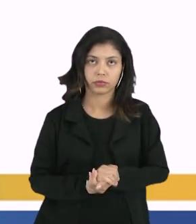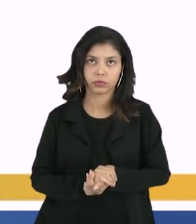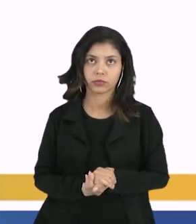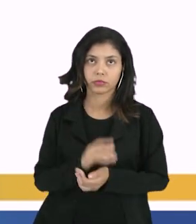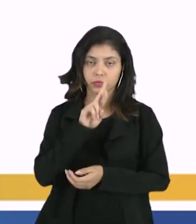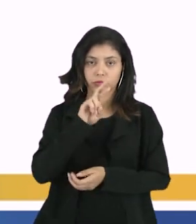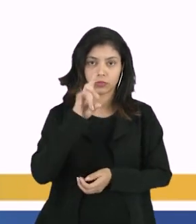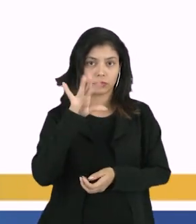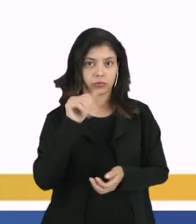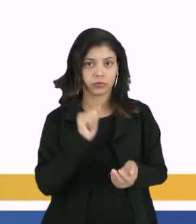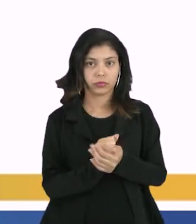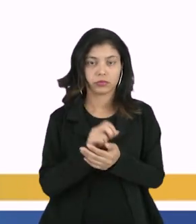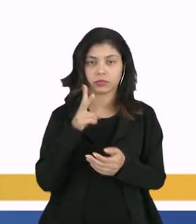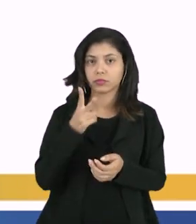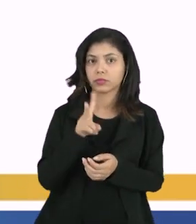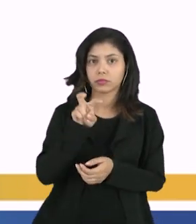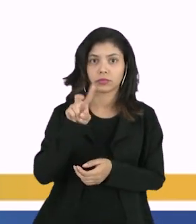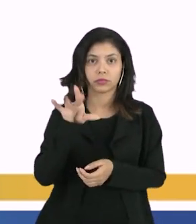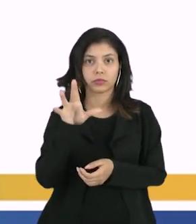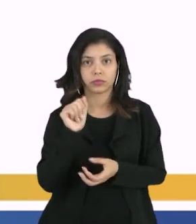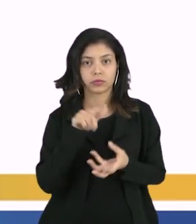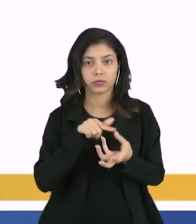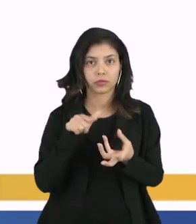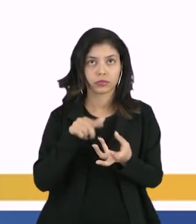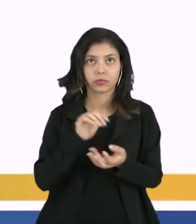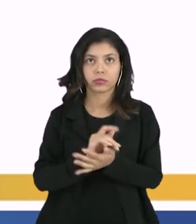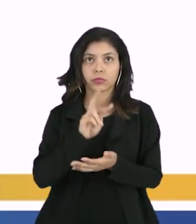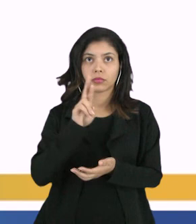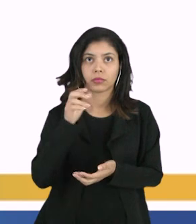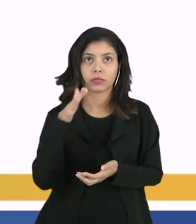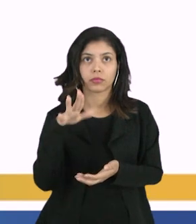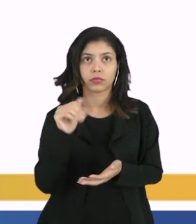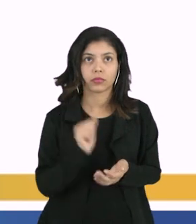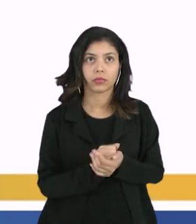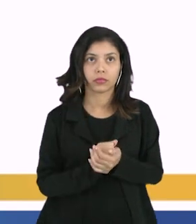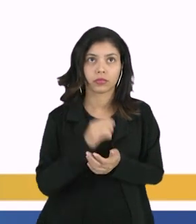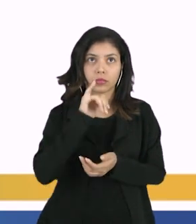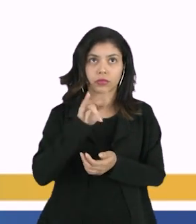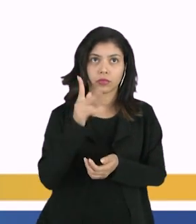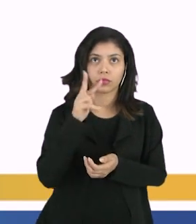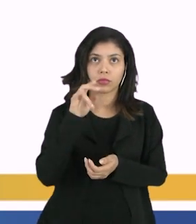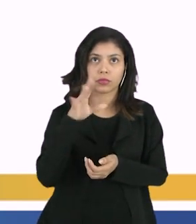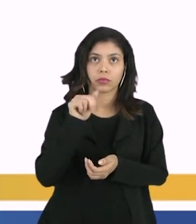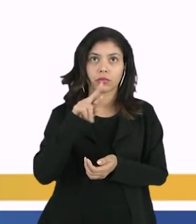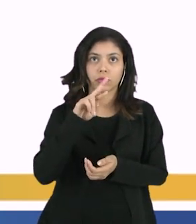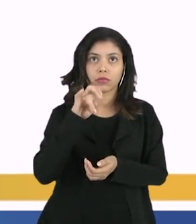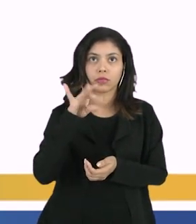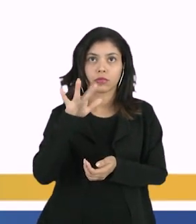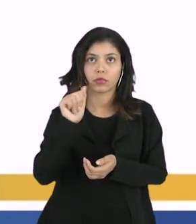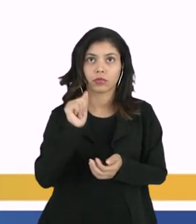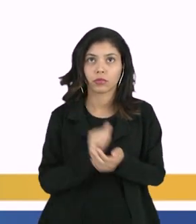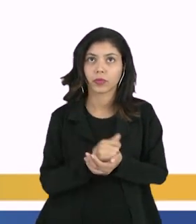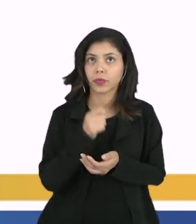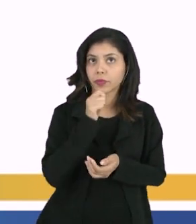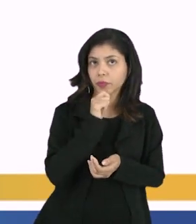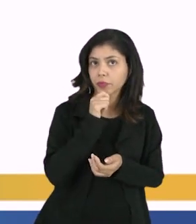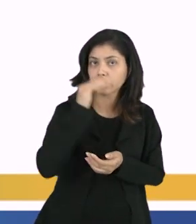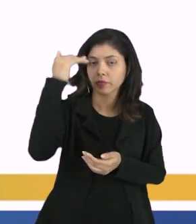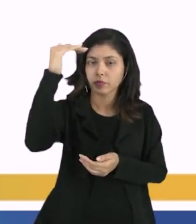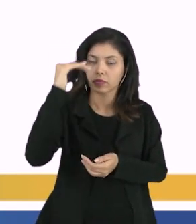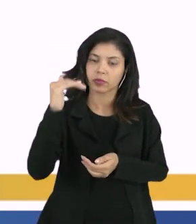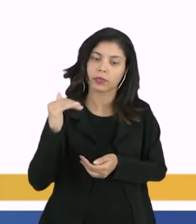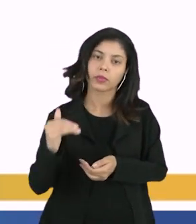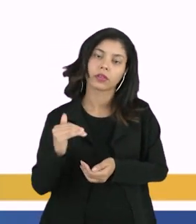o radical, vogal temática, justaposição, aglutinação, hibridismo, neologismo, e aí as